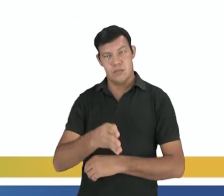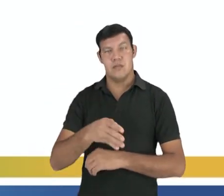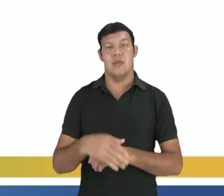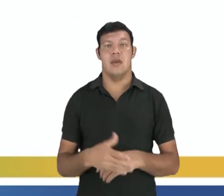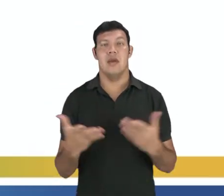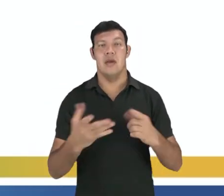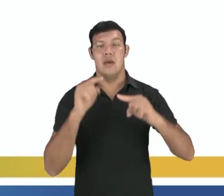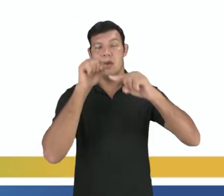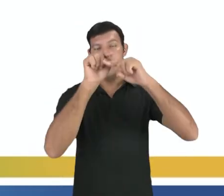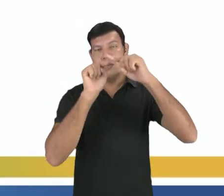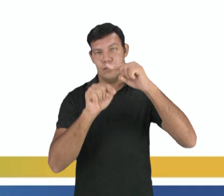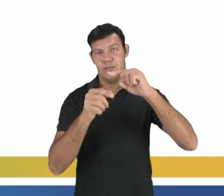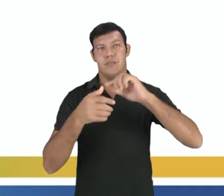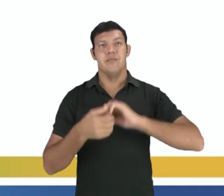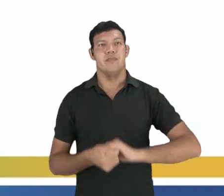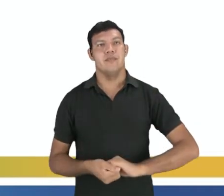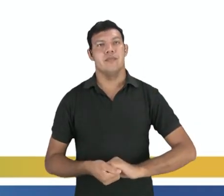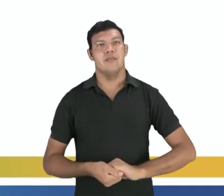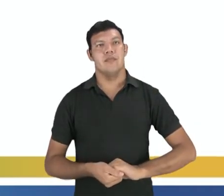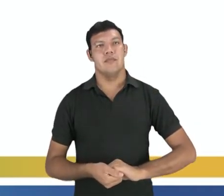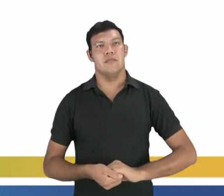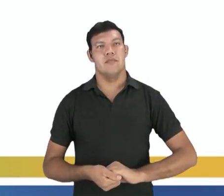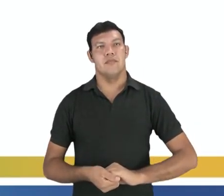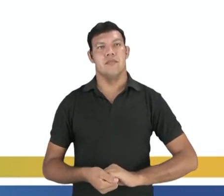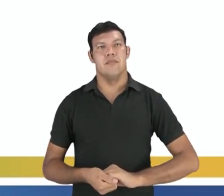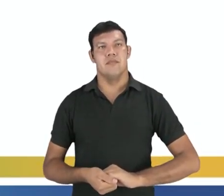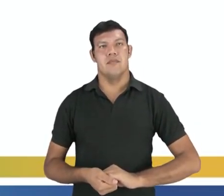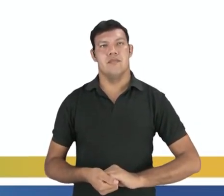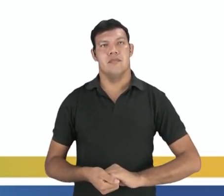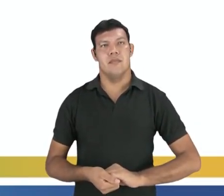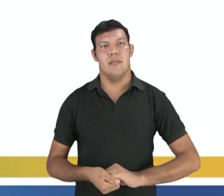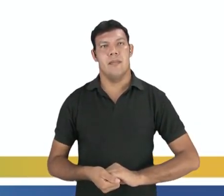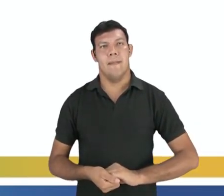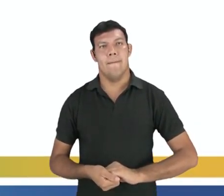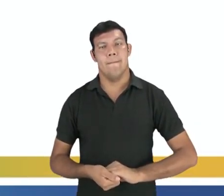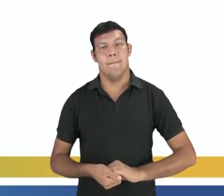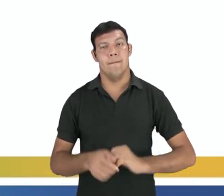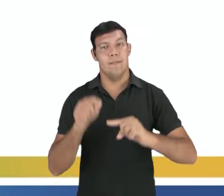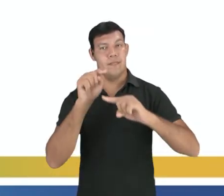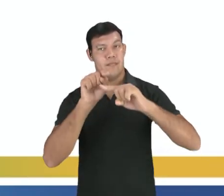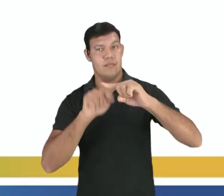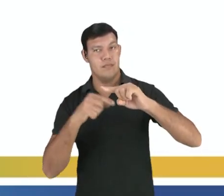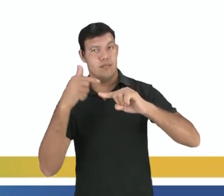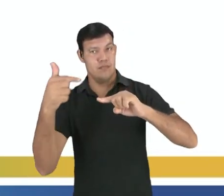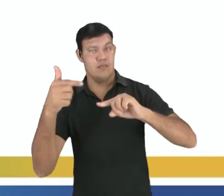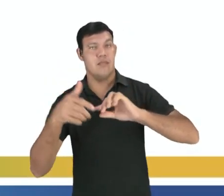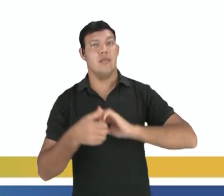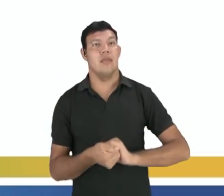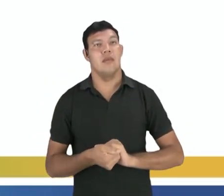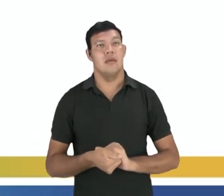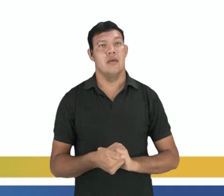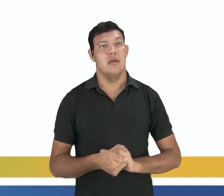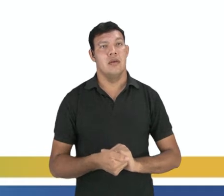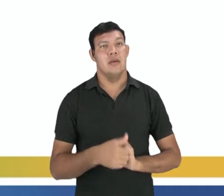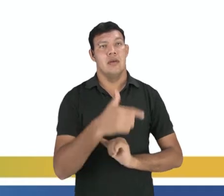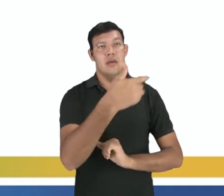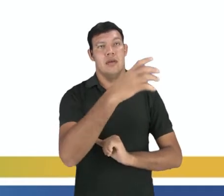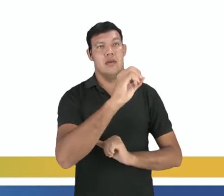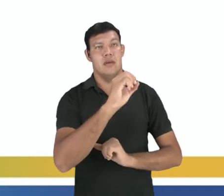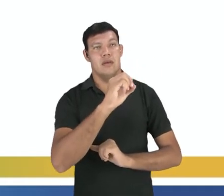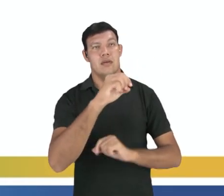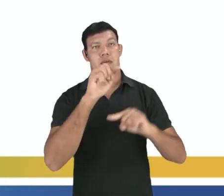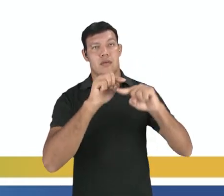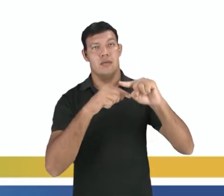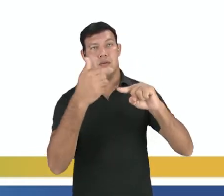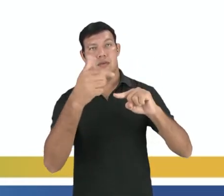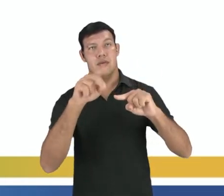né, para separar a minha divisão. Ó. Eu vou começar dividindo por 2. Ó. Então, 20 por 2 vai dar